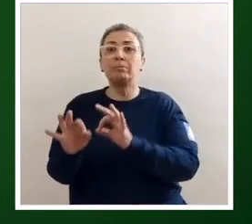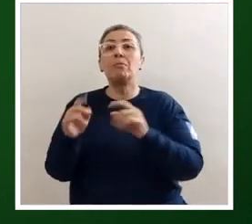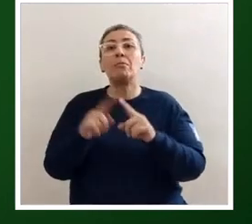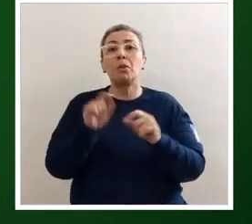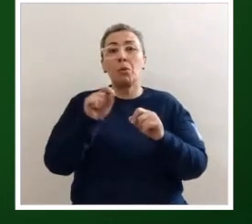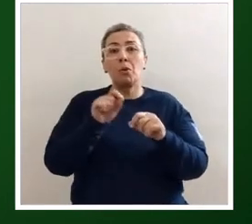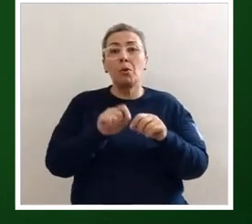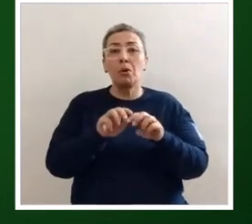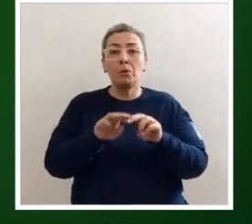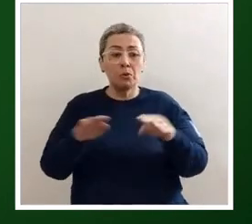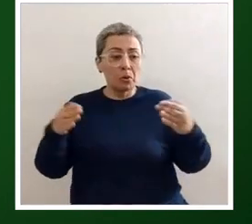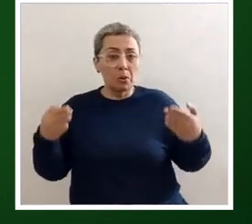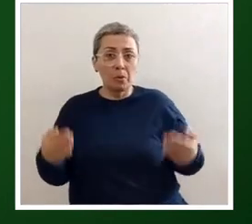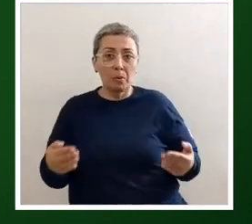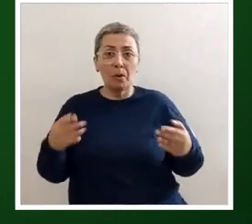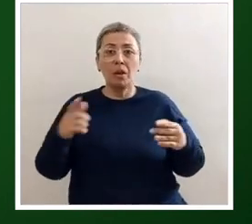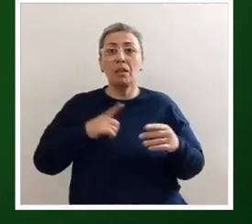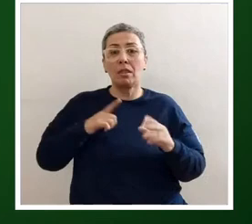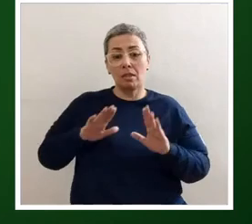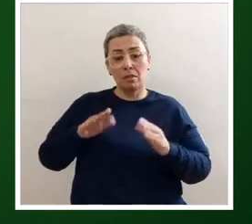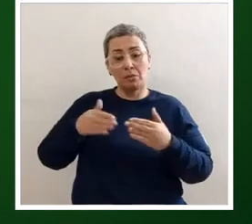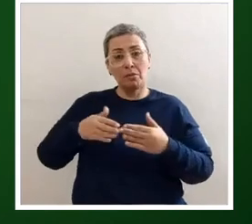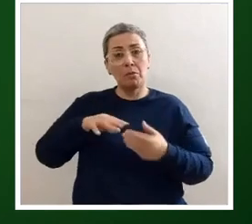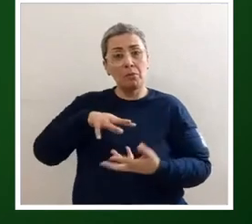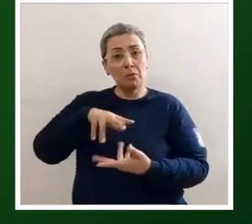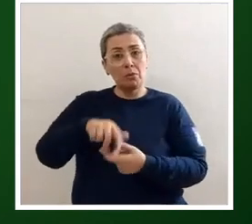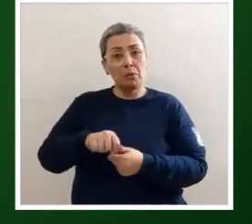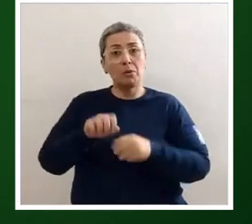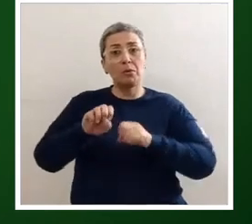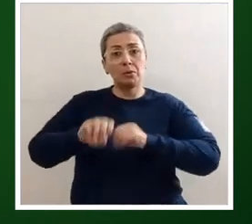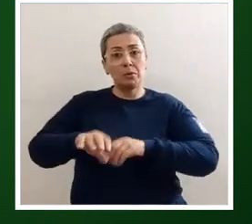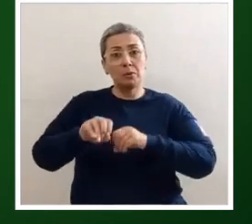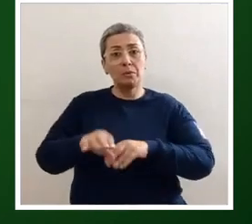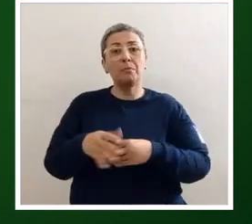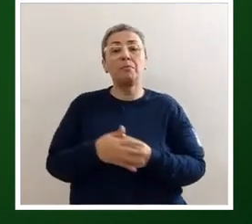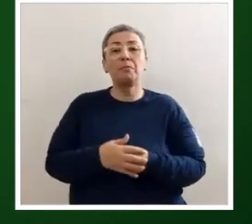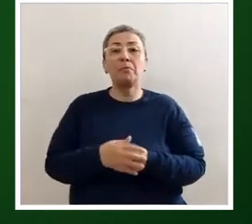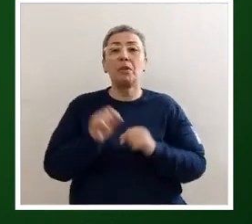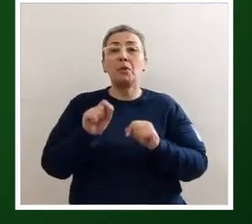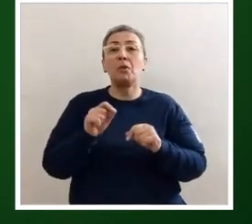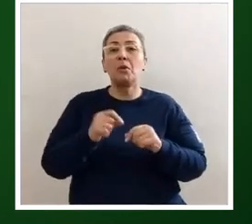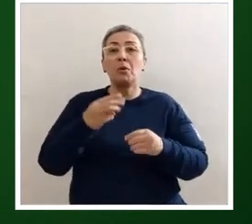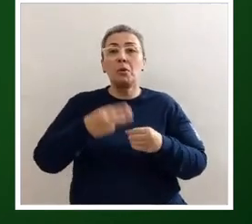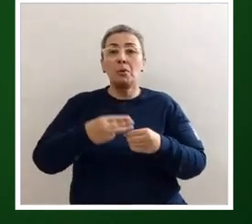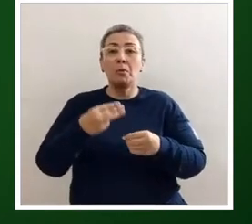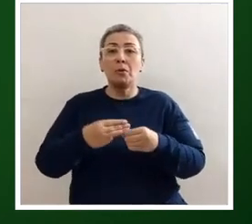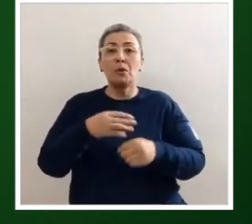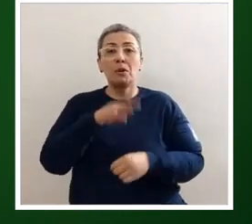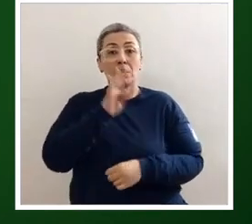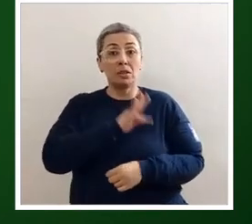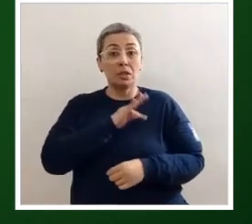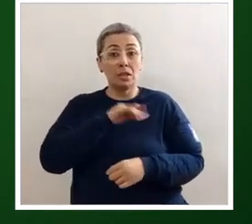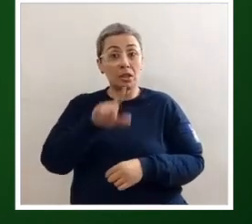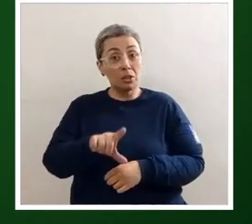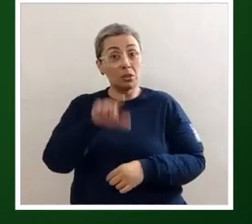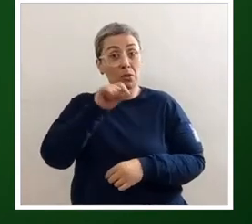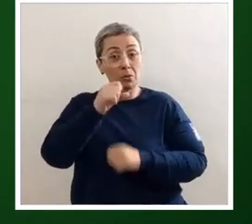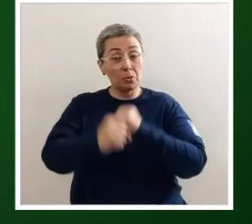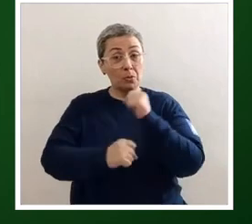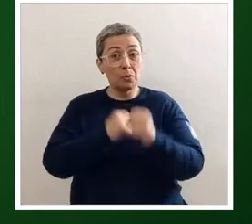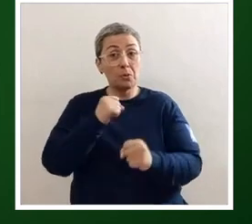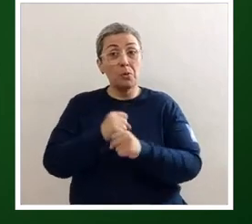nessas sessões realizadas pelo foco o fórum internacional da Educação do município do ATP escolheu este ano